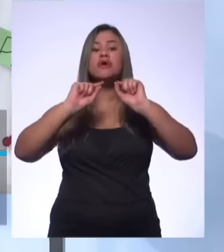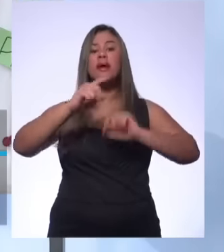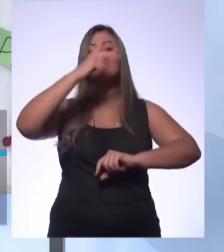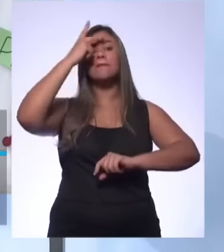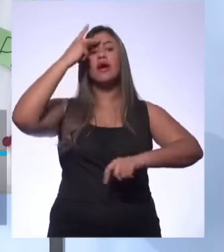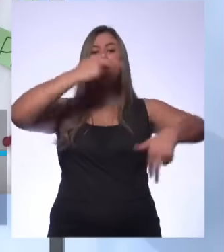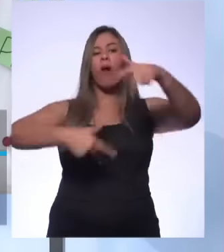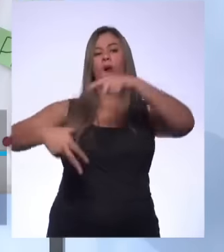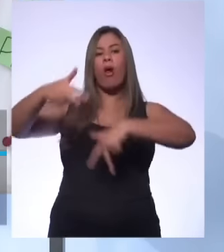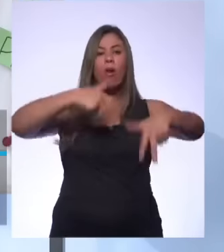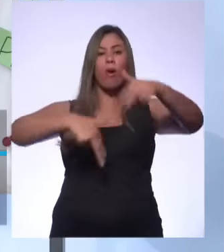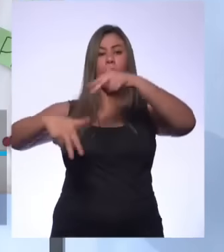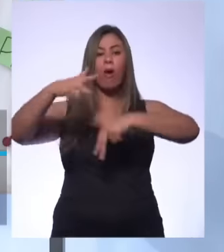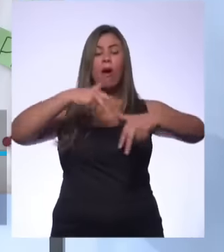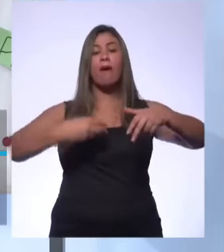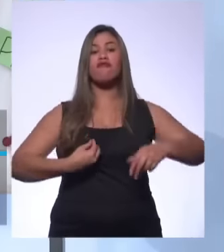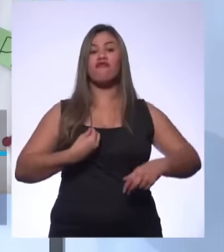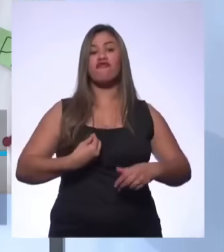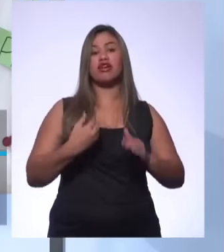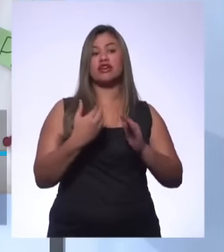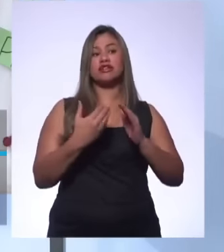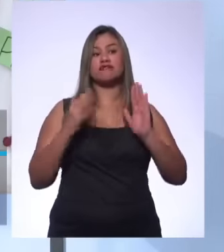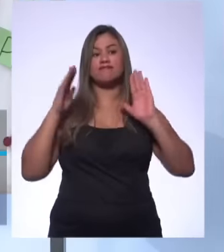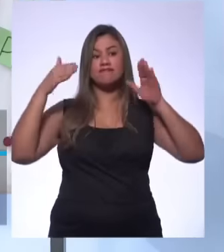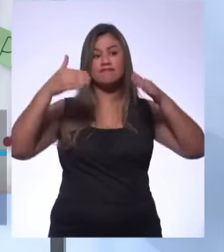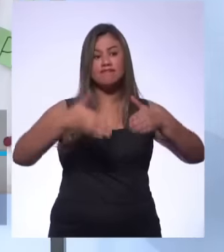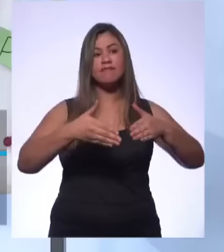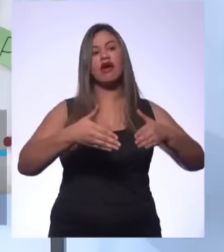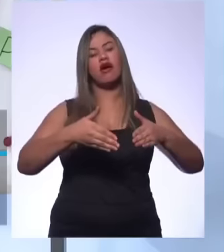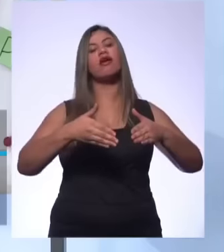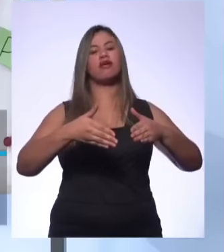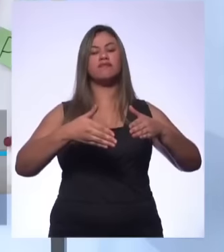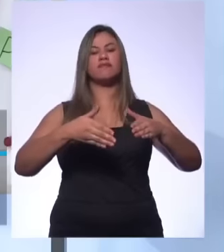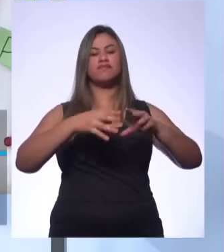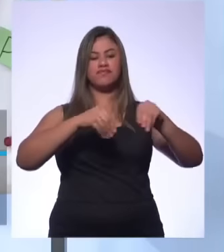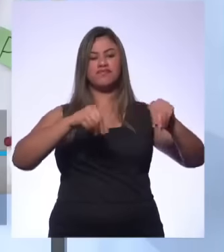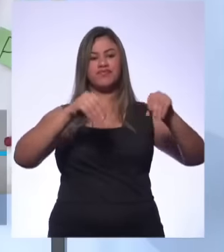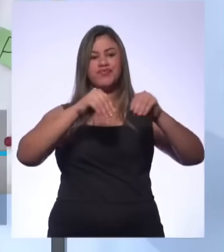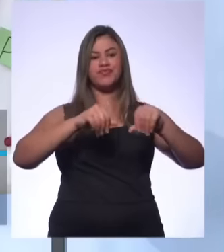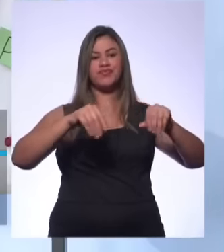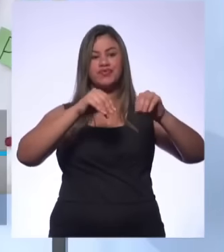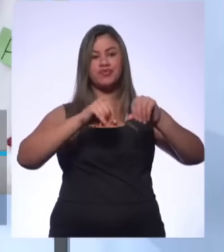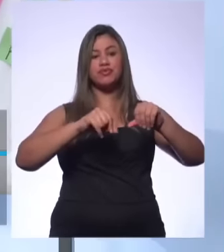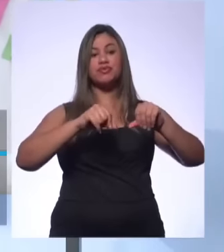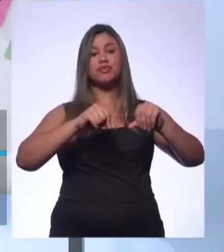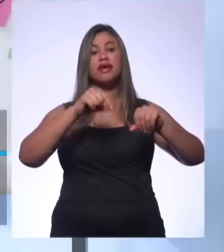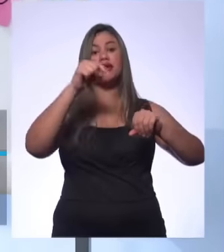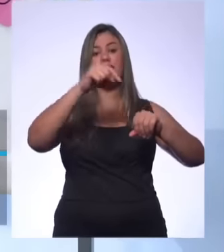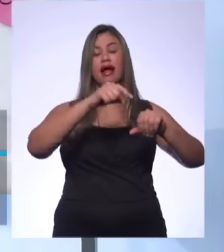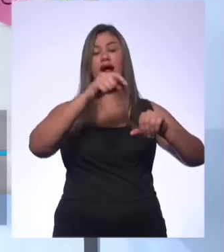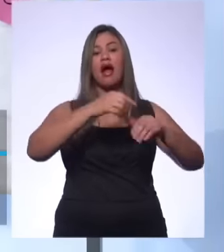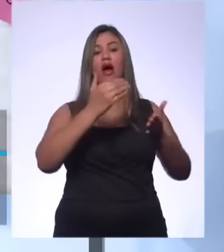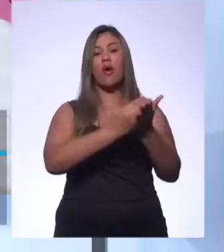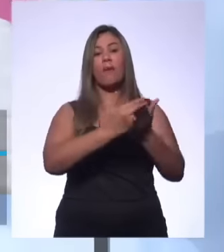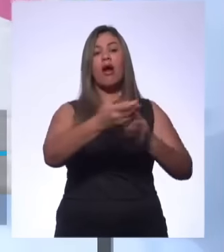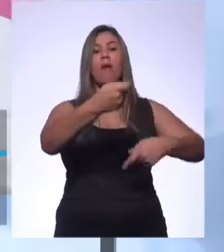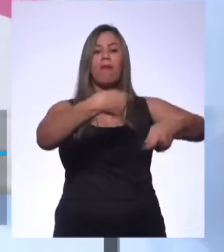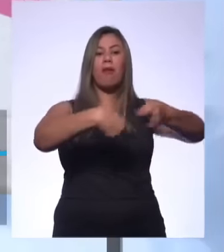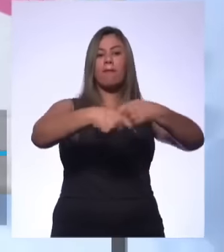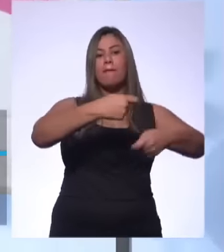pessoas estão na cidade. Elas se concentram ali num território e, nesse território, elas começam a